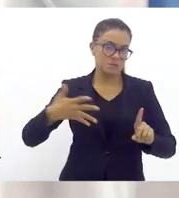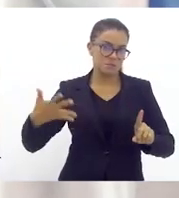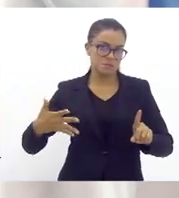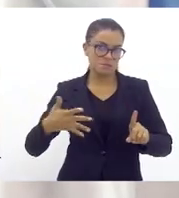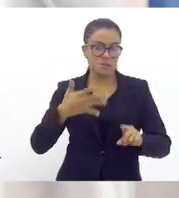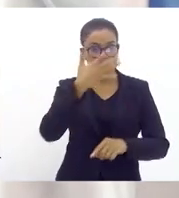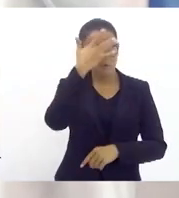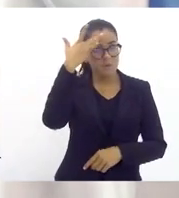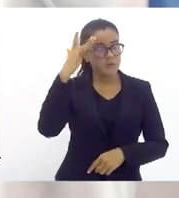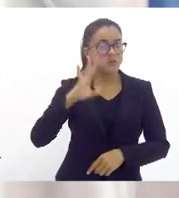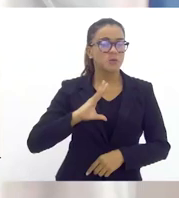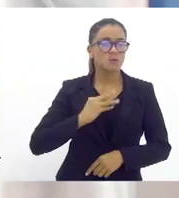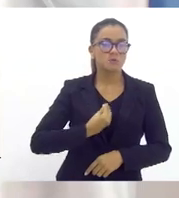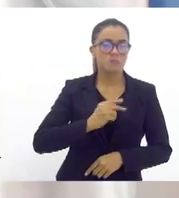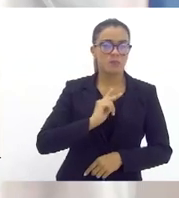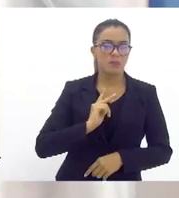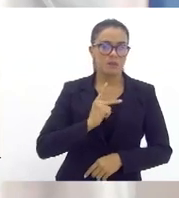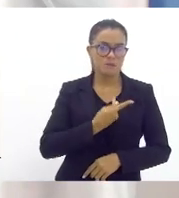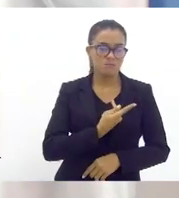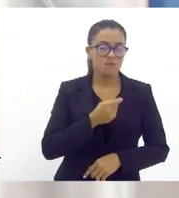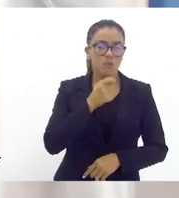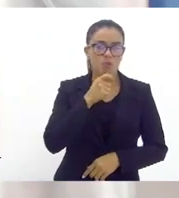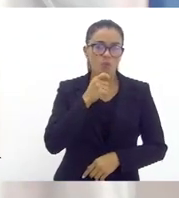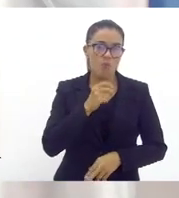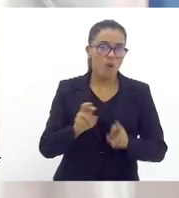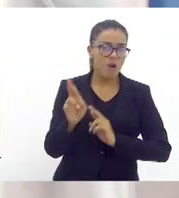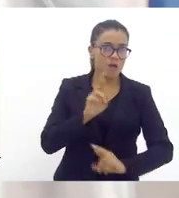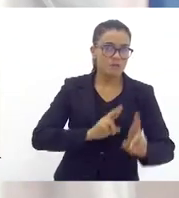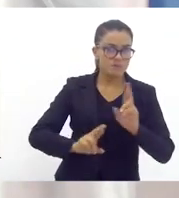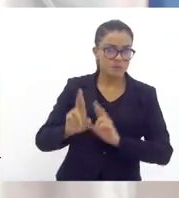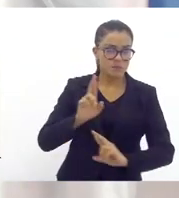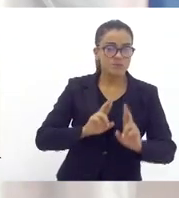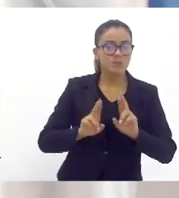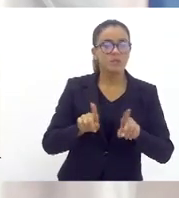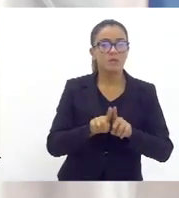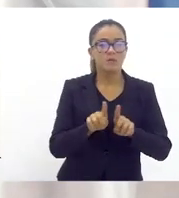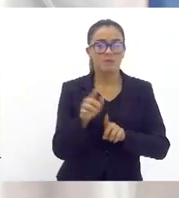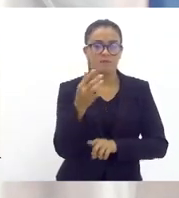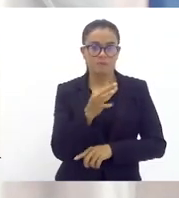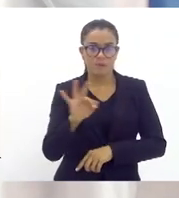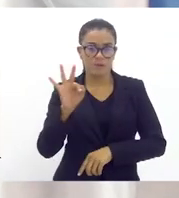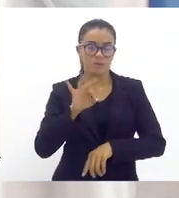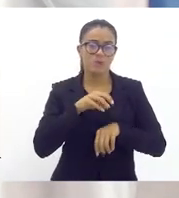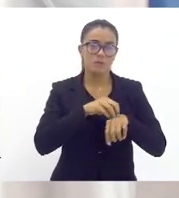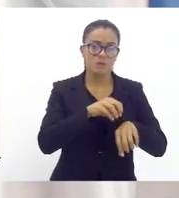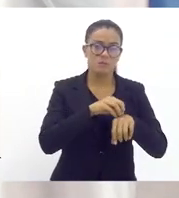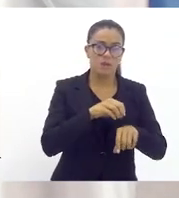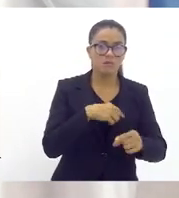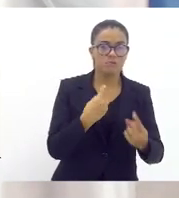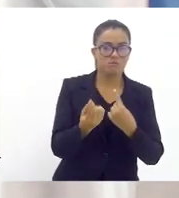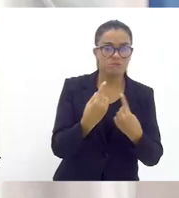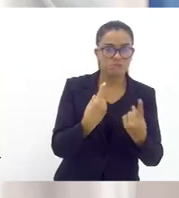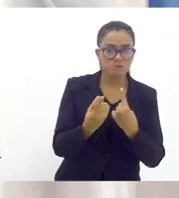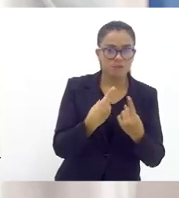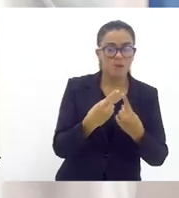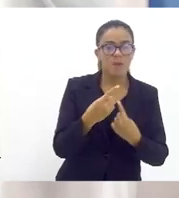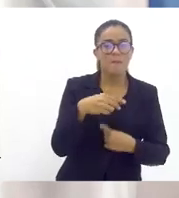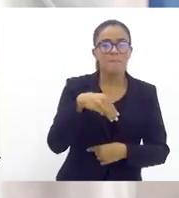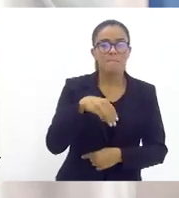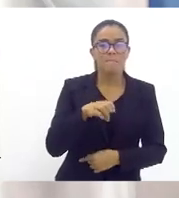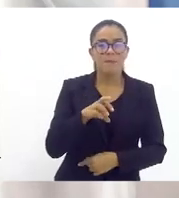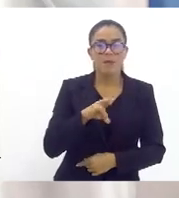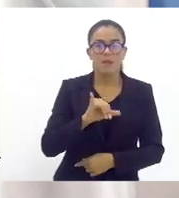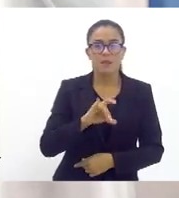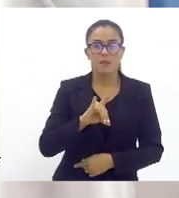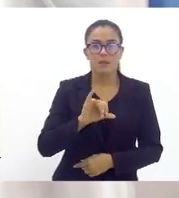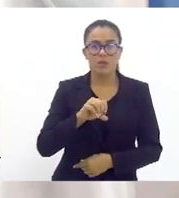transexuais e travestis. Não obtivemos resposta. Federação de Empresas de Transporte Rodoviário do Leste Meridional, também não